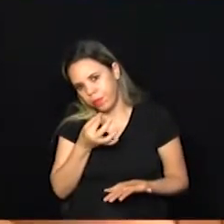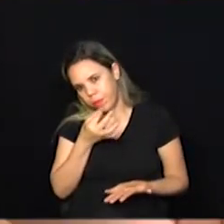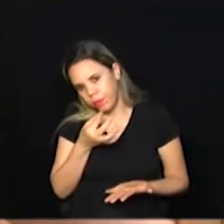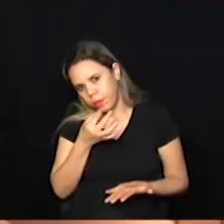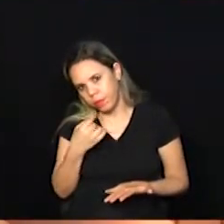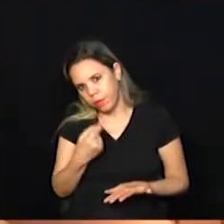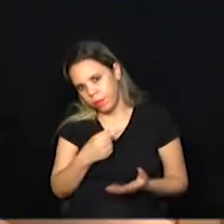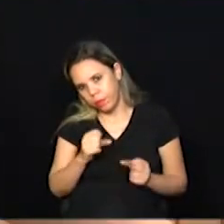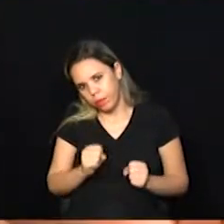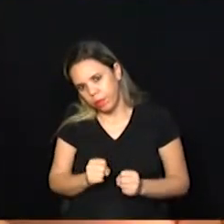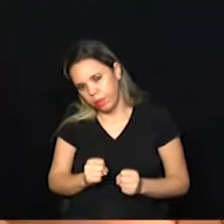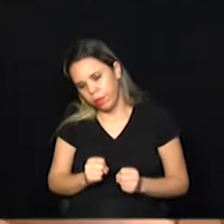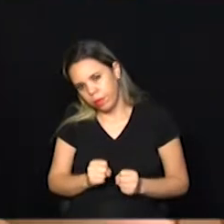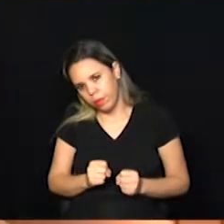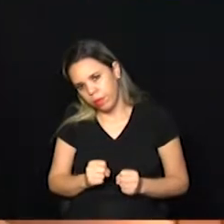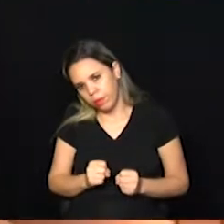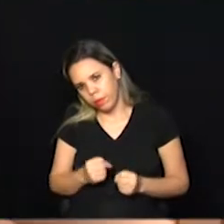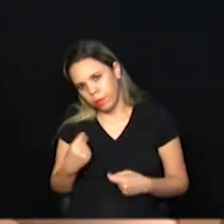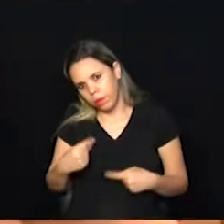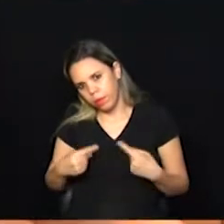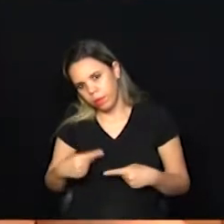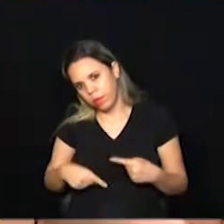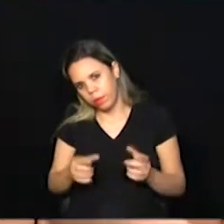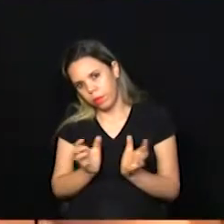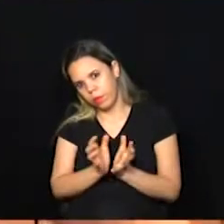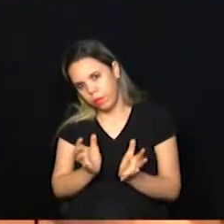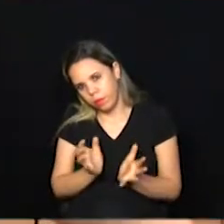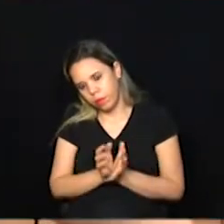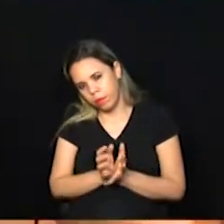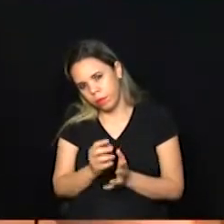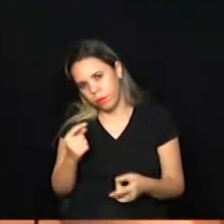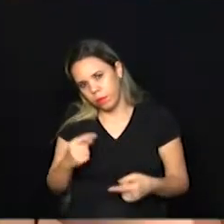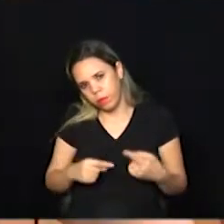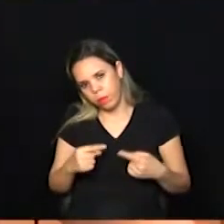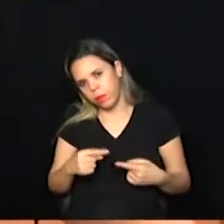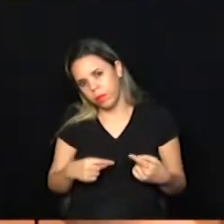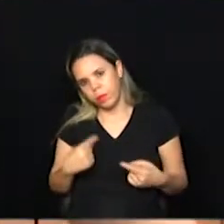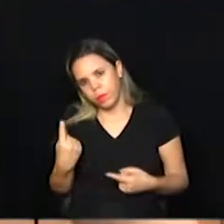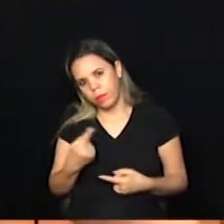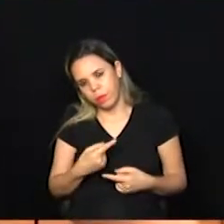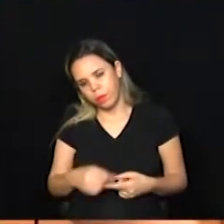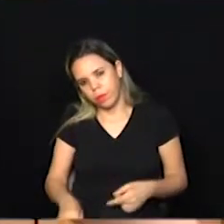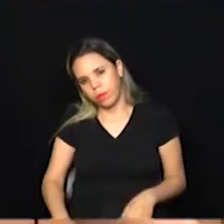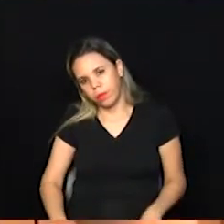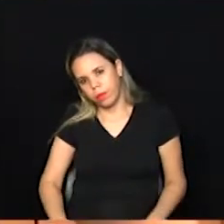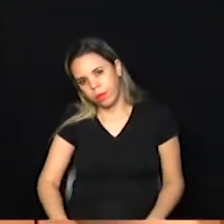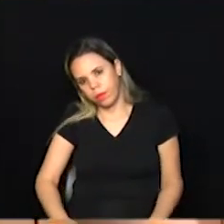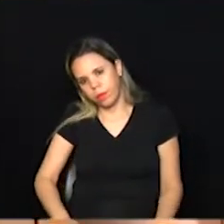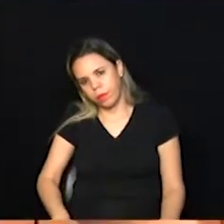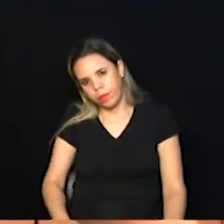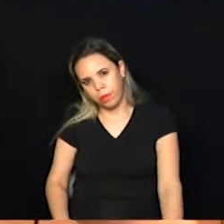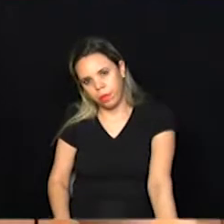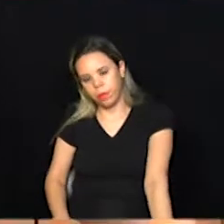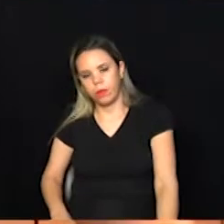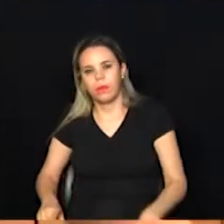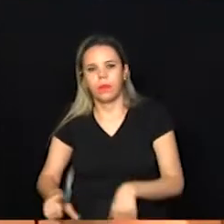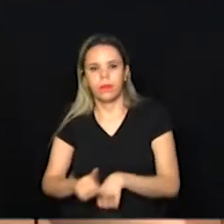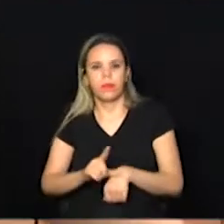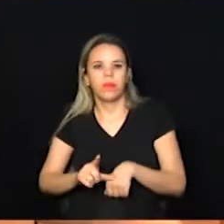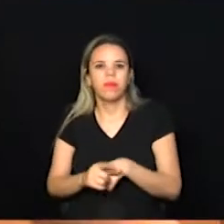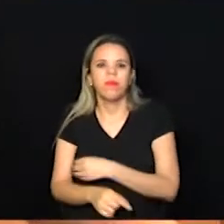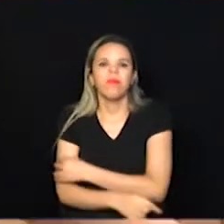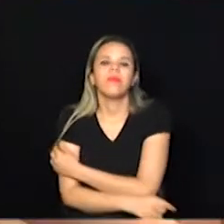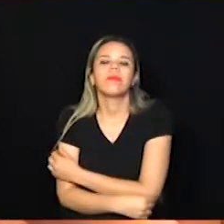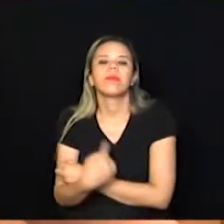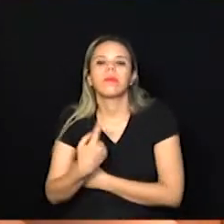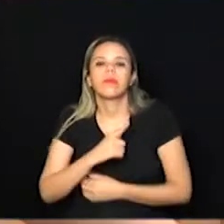gente possa discutir na comissão, que a gente possa discutir enquanto legislativo, né, para a